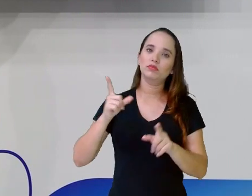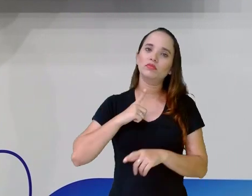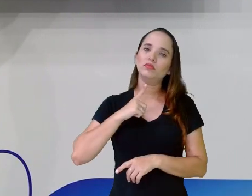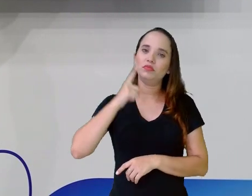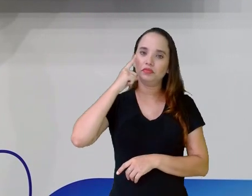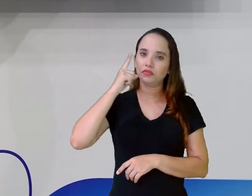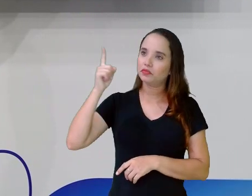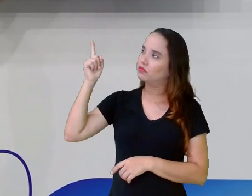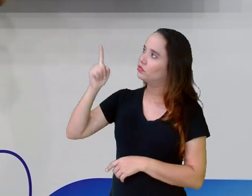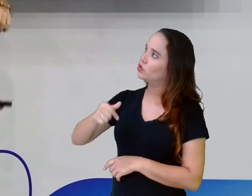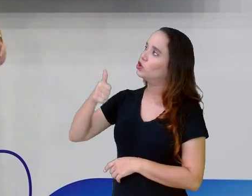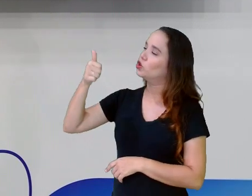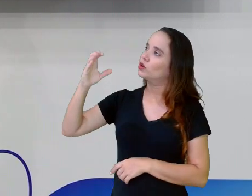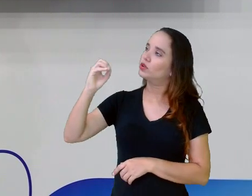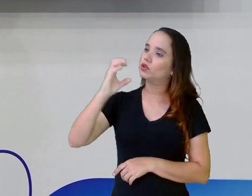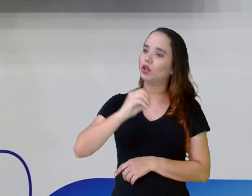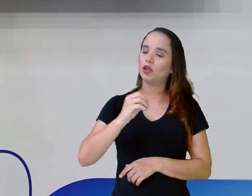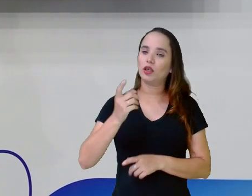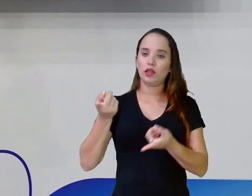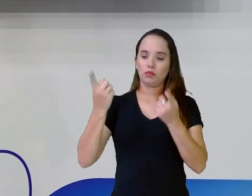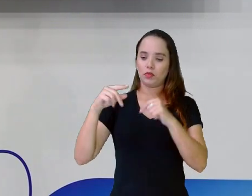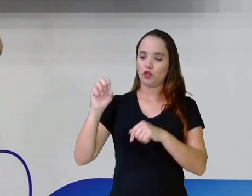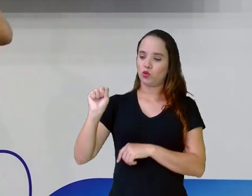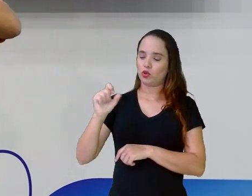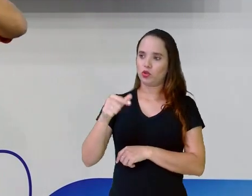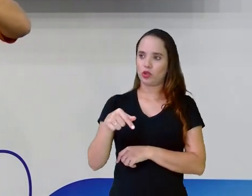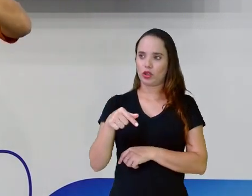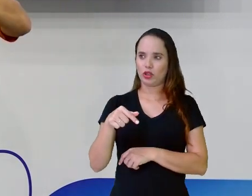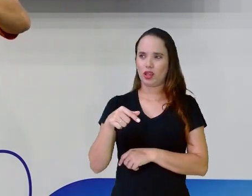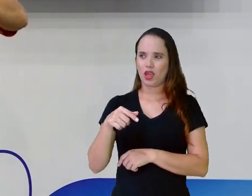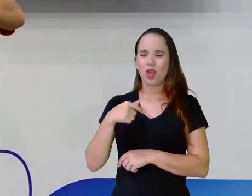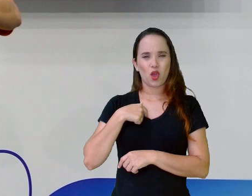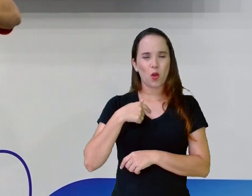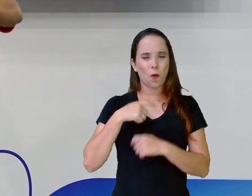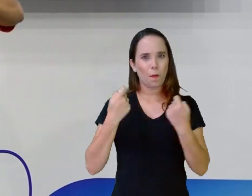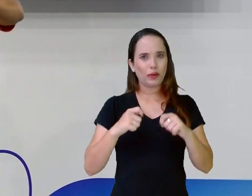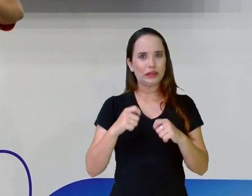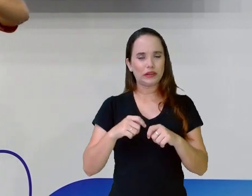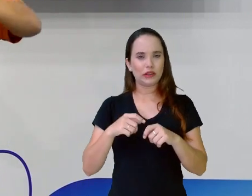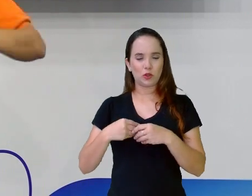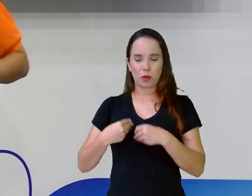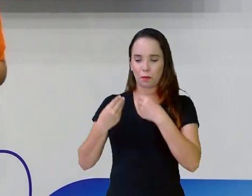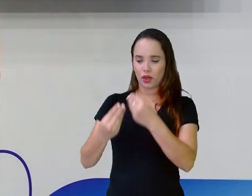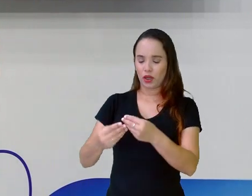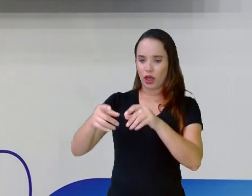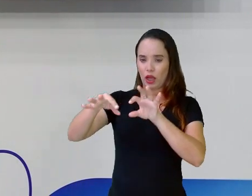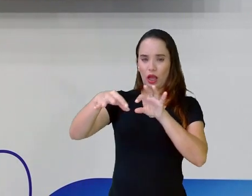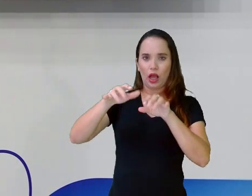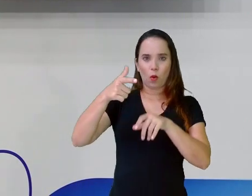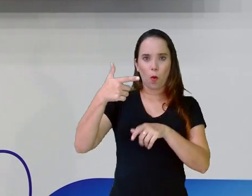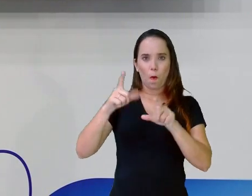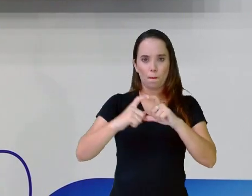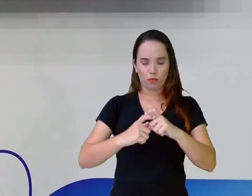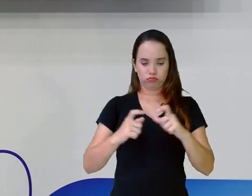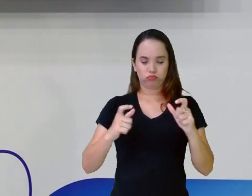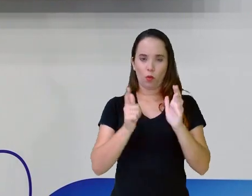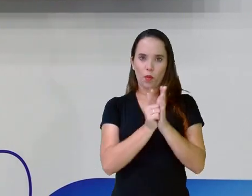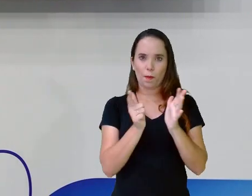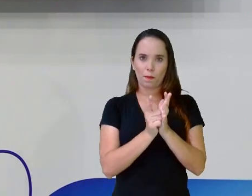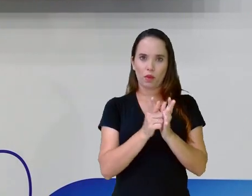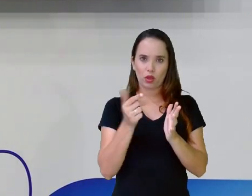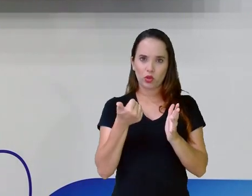aqui 87. Eu vou rasgar a minha cédula de R$ 100 para tirar os